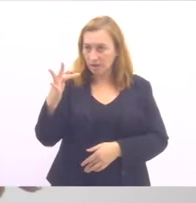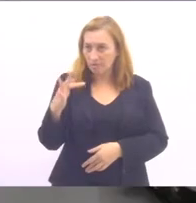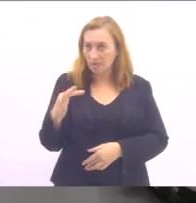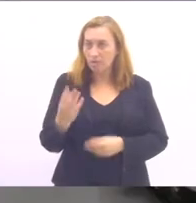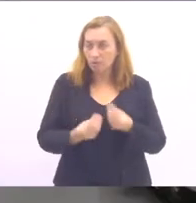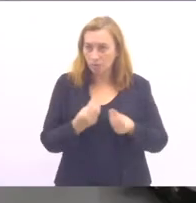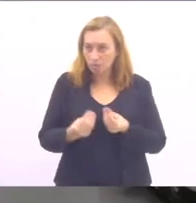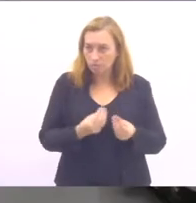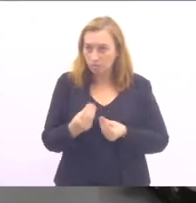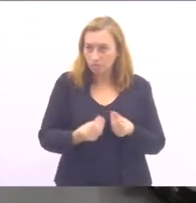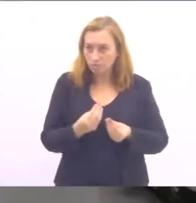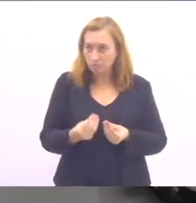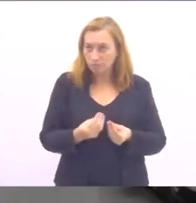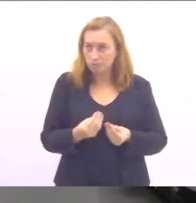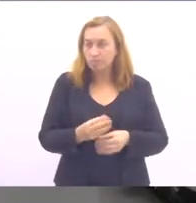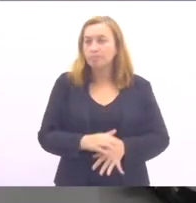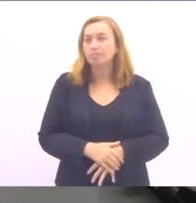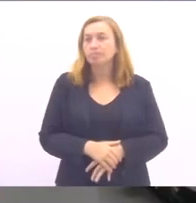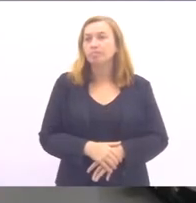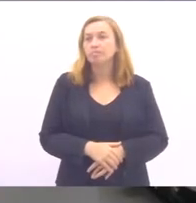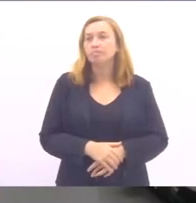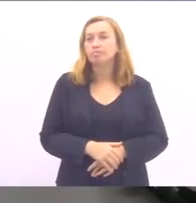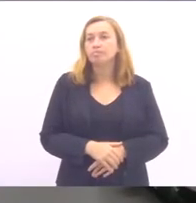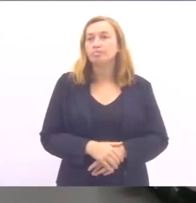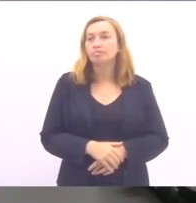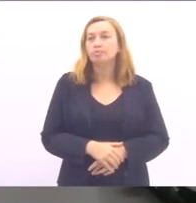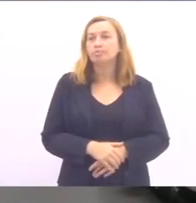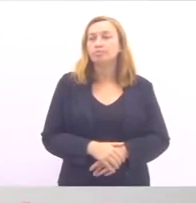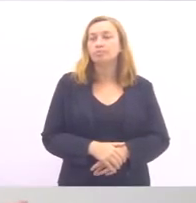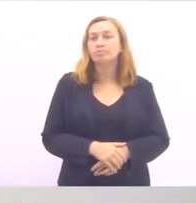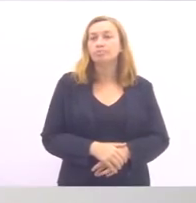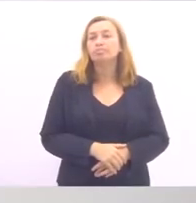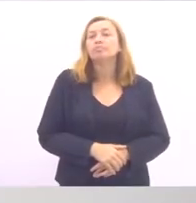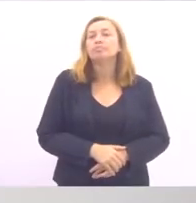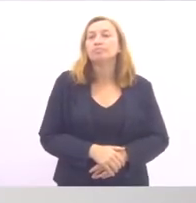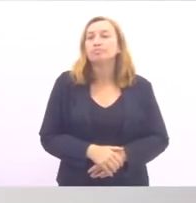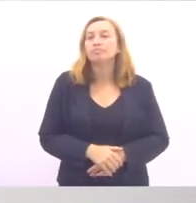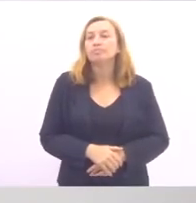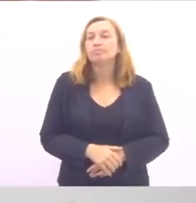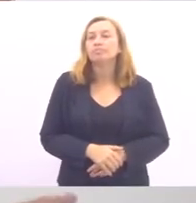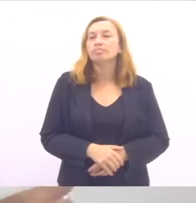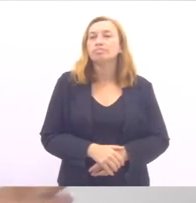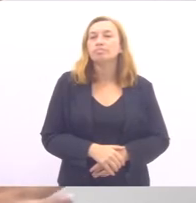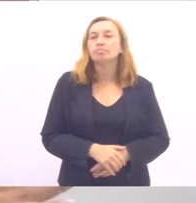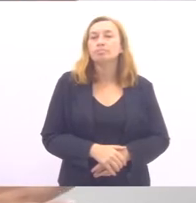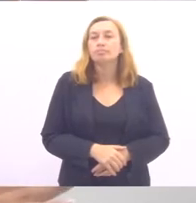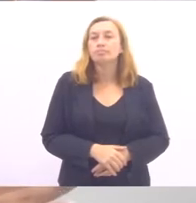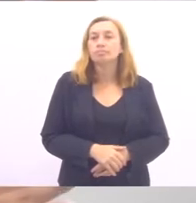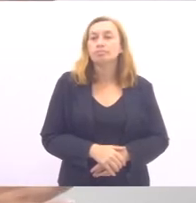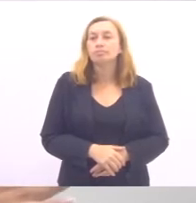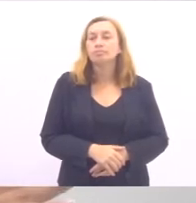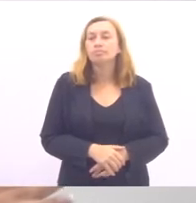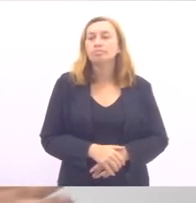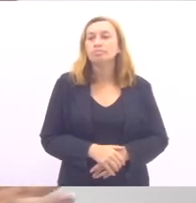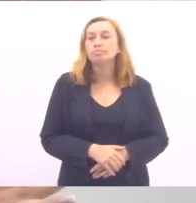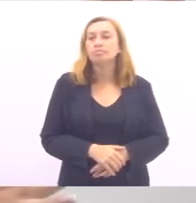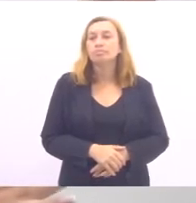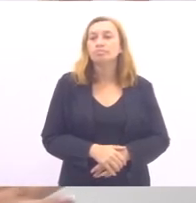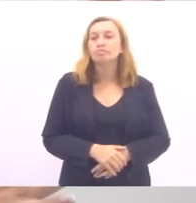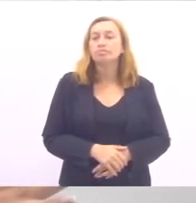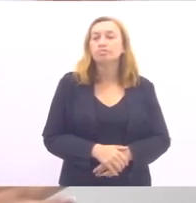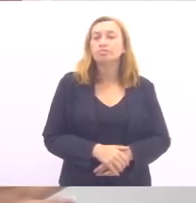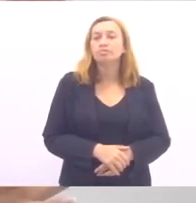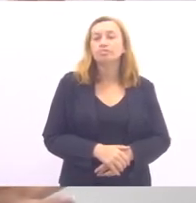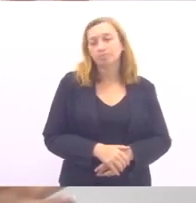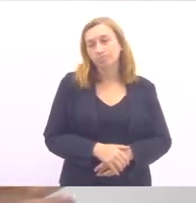está. Qual seria o como produto tá da primeira? Da primeira. É. Ele está em várias fases. Numa das